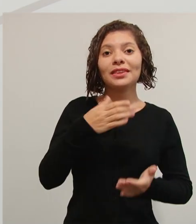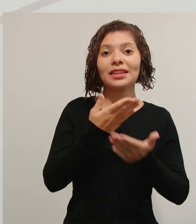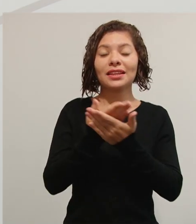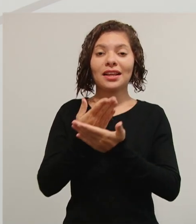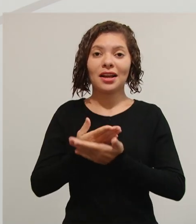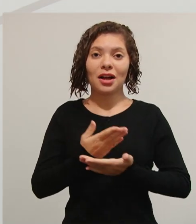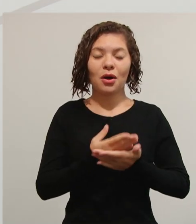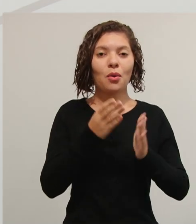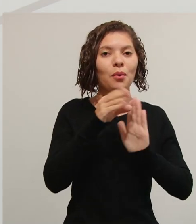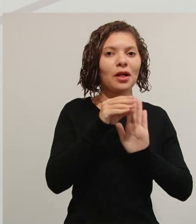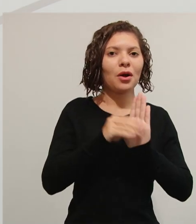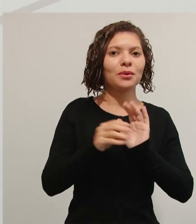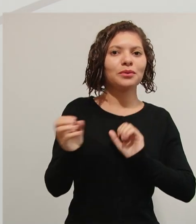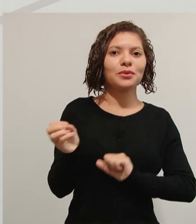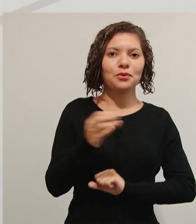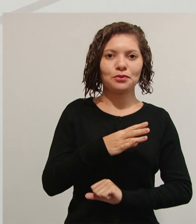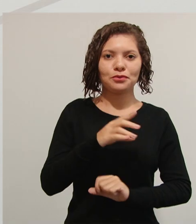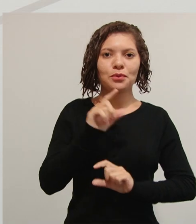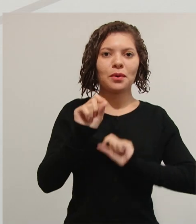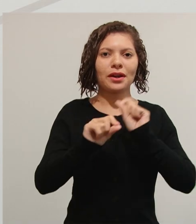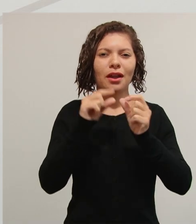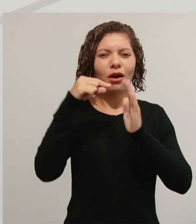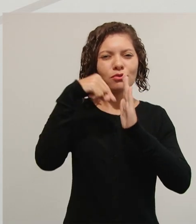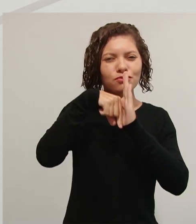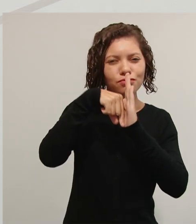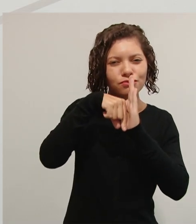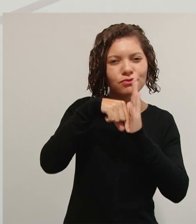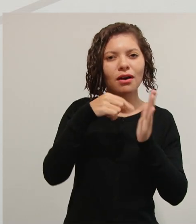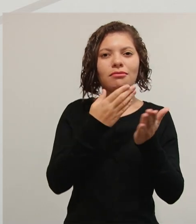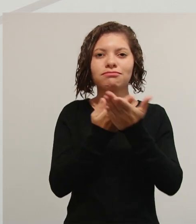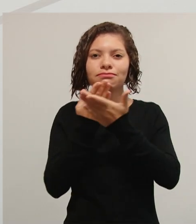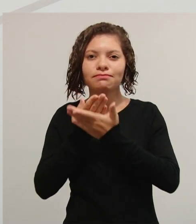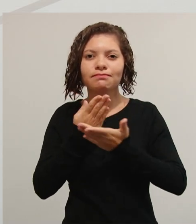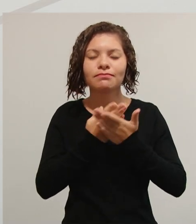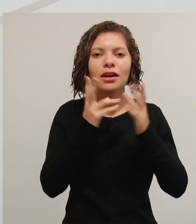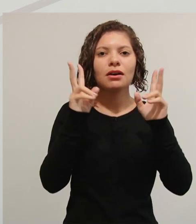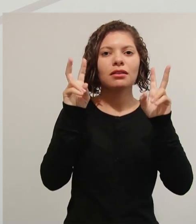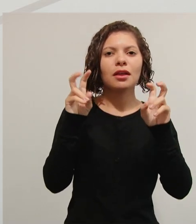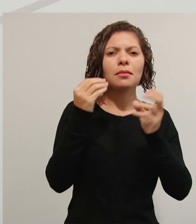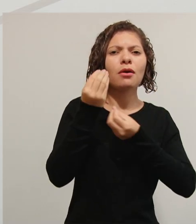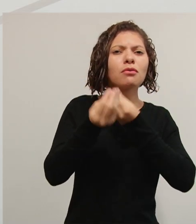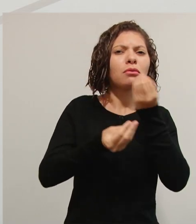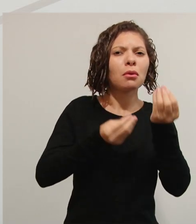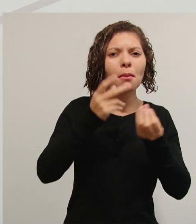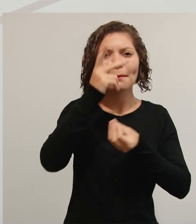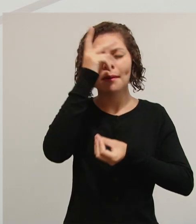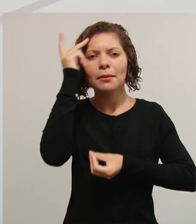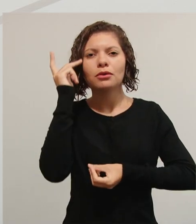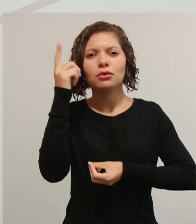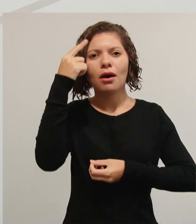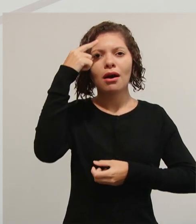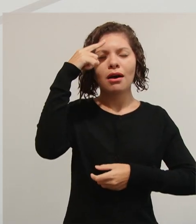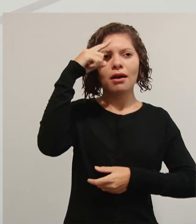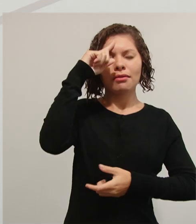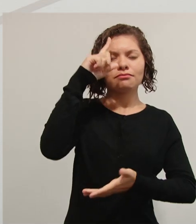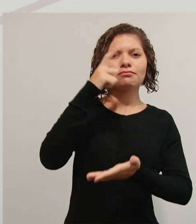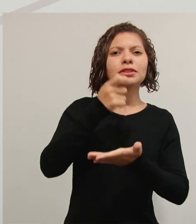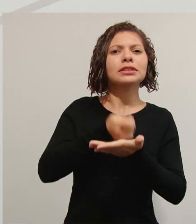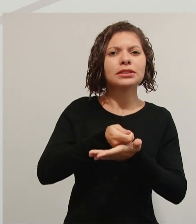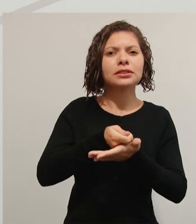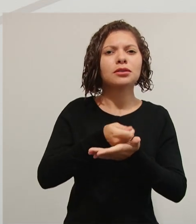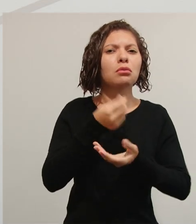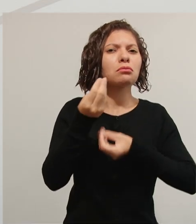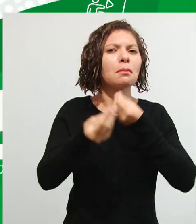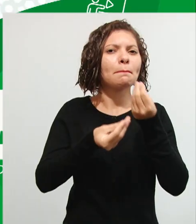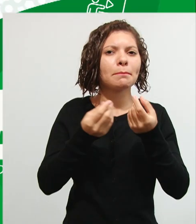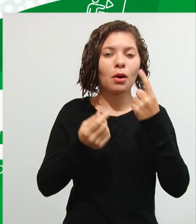um conteúdo novo. Nós vamos nos aprofundar num tópico sobre como as pessoas tomam decisões dentro da economia. Aqui